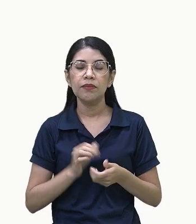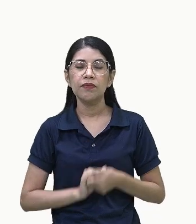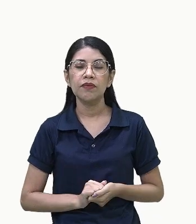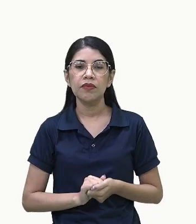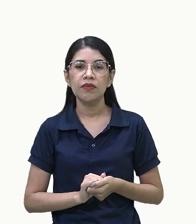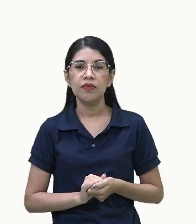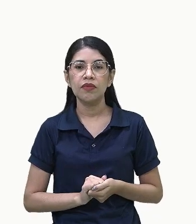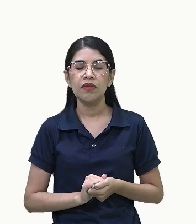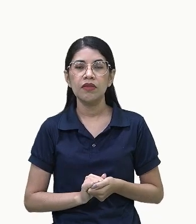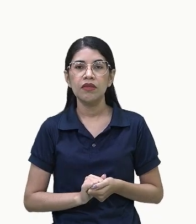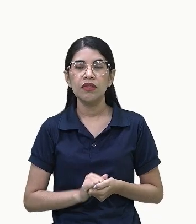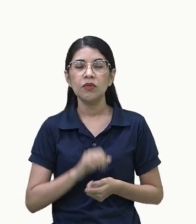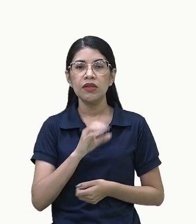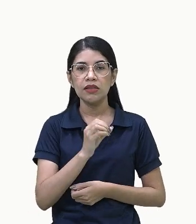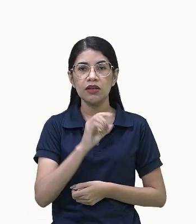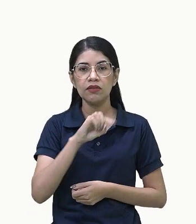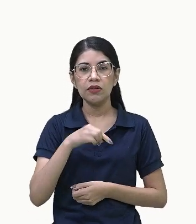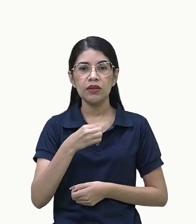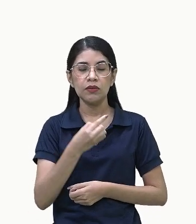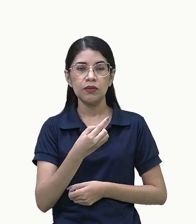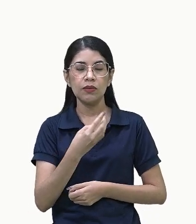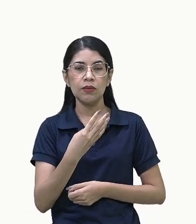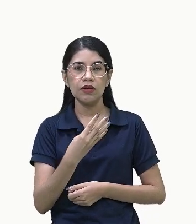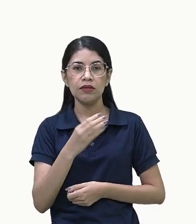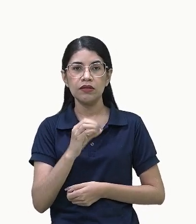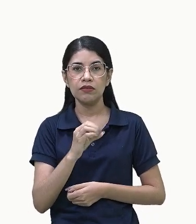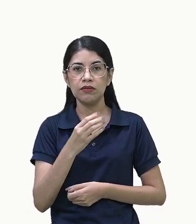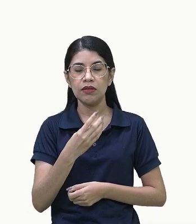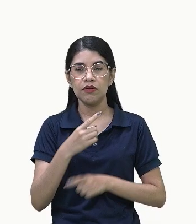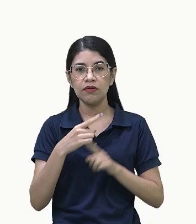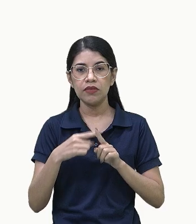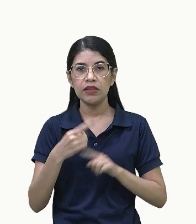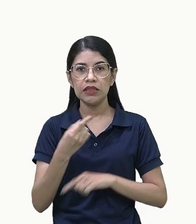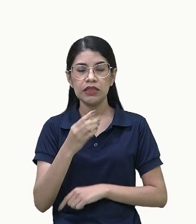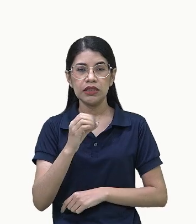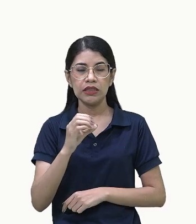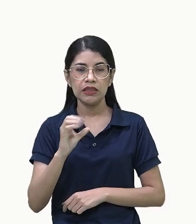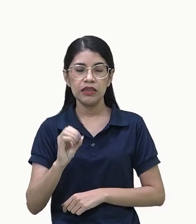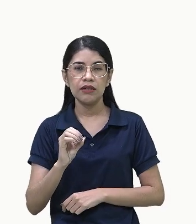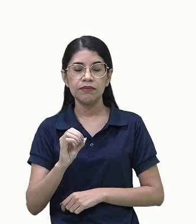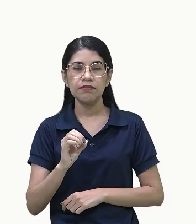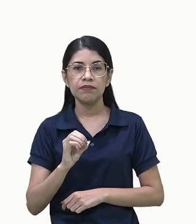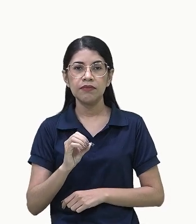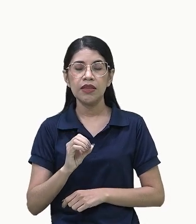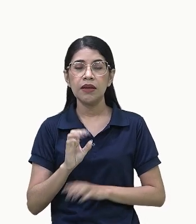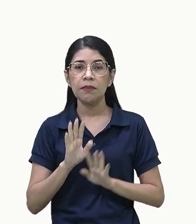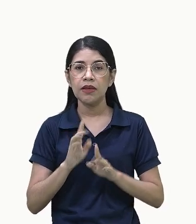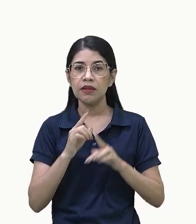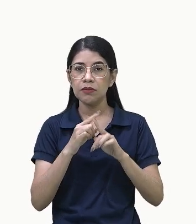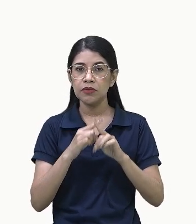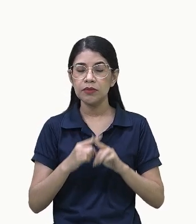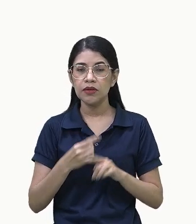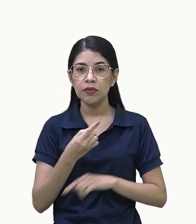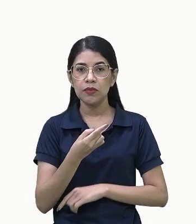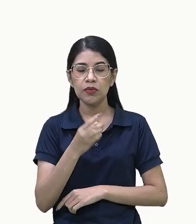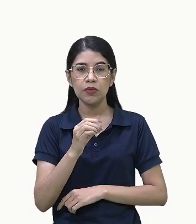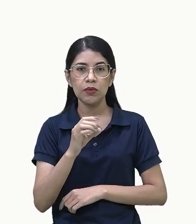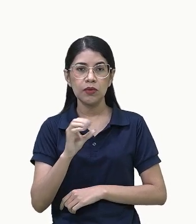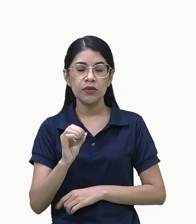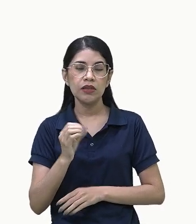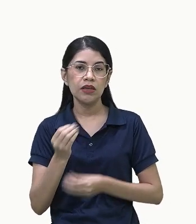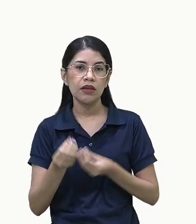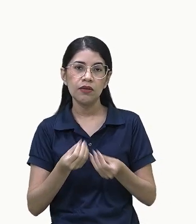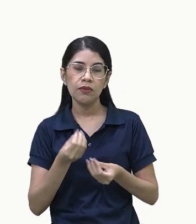resultado e multiplicar por 100. Vale lembrar o seguinte, que a multiplicação por 100, turma, é